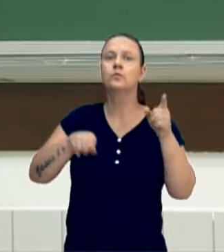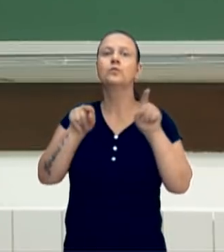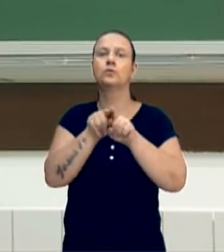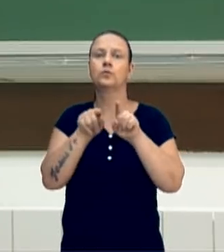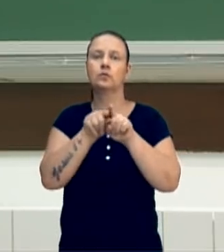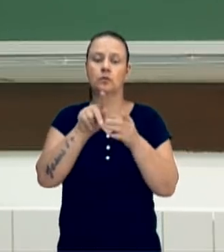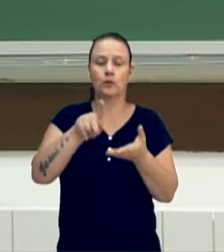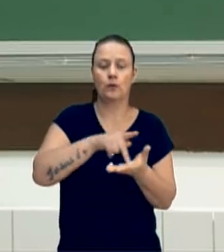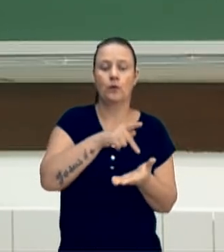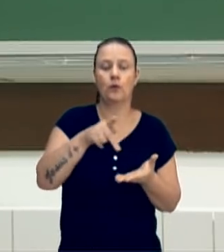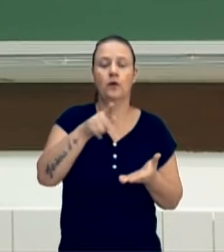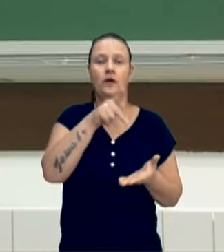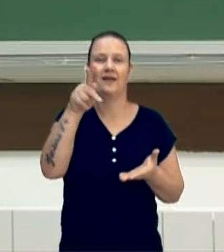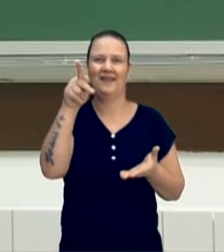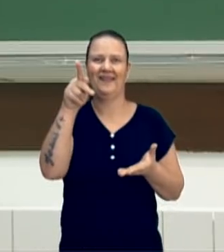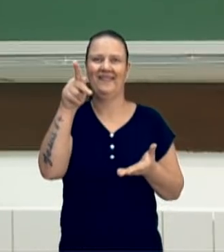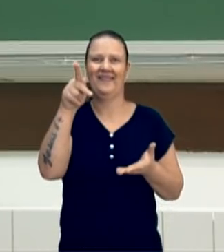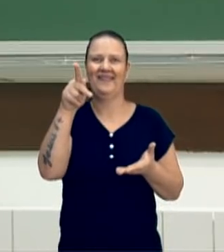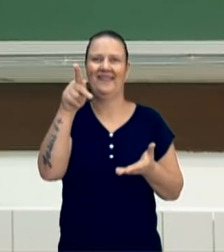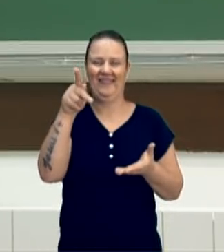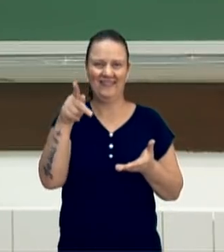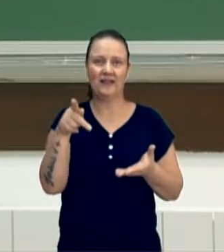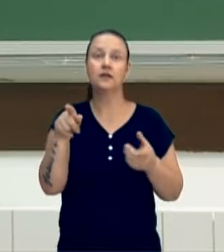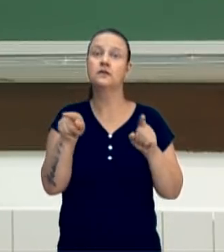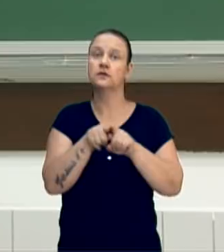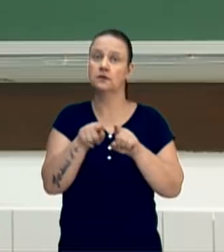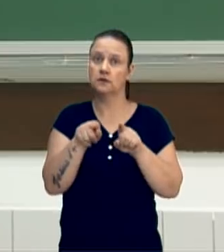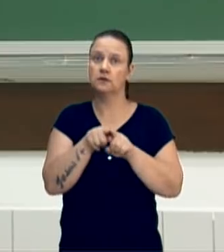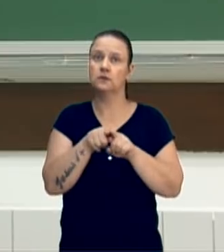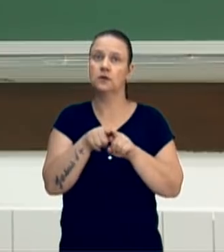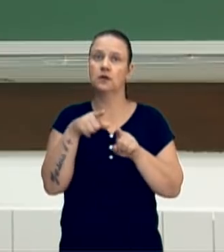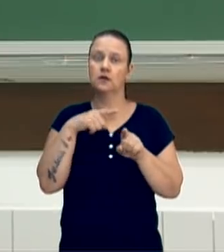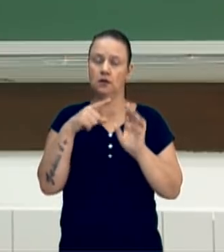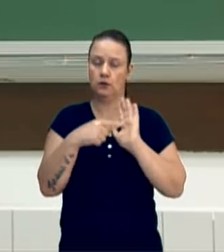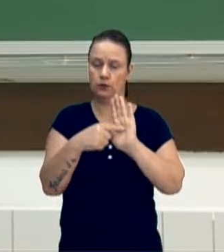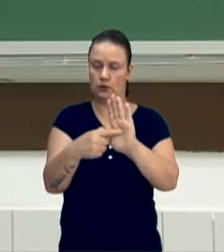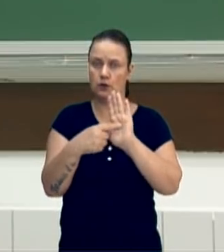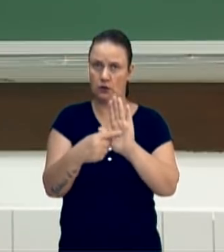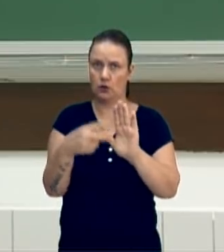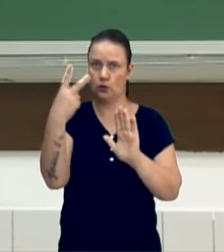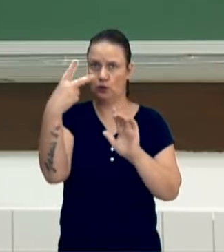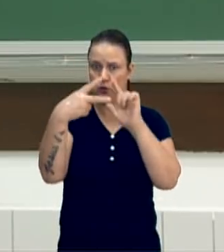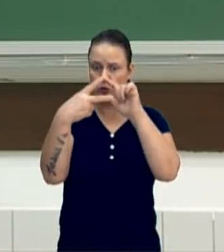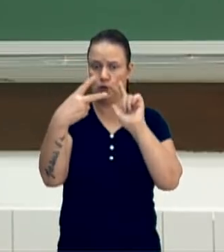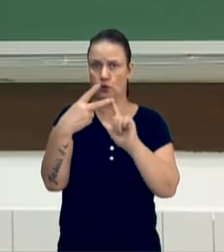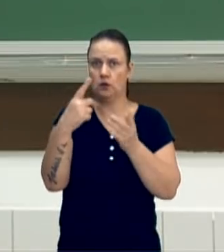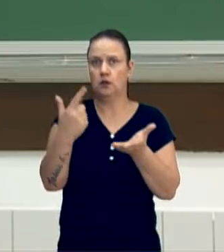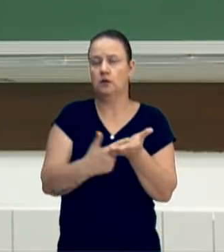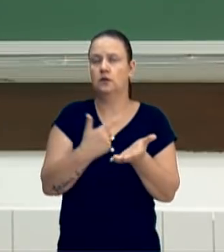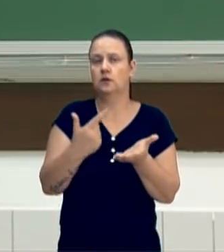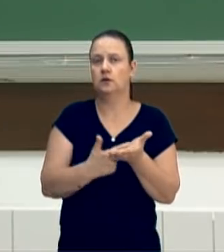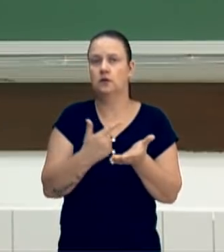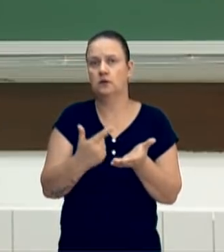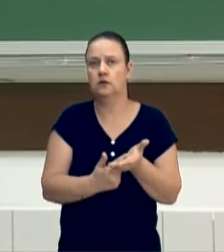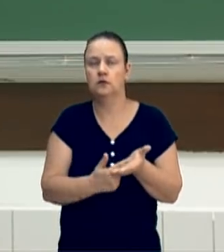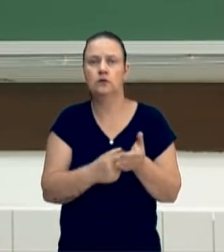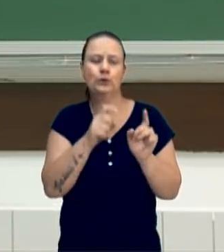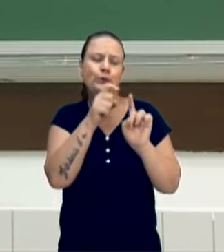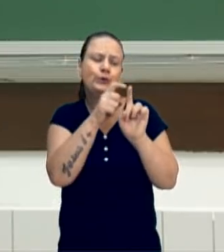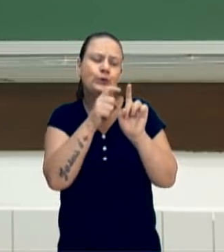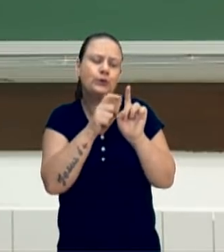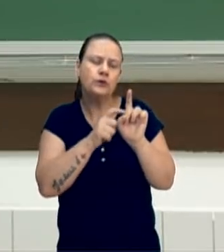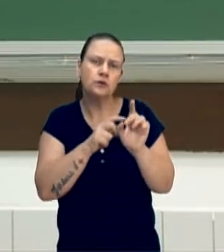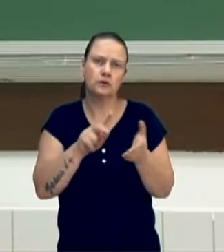poema Diversidade. Além disso, também duas indicações de livros para vocês aqui sobre esse tipo de